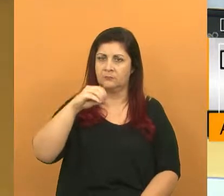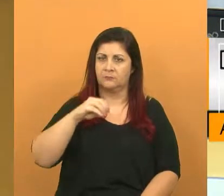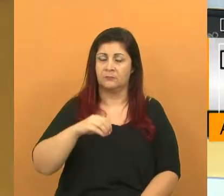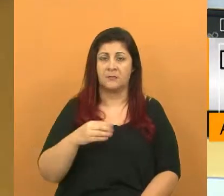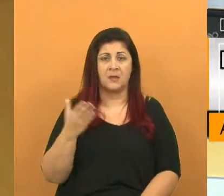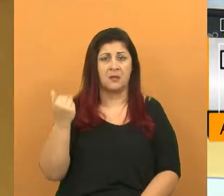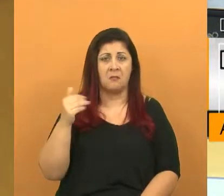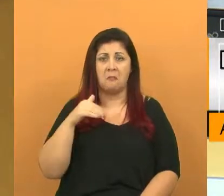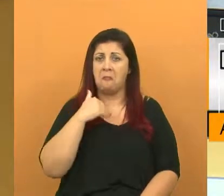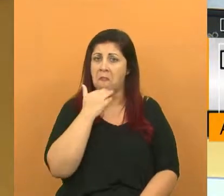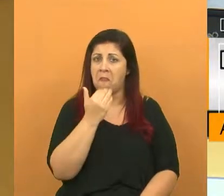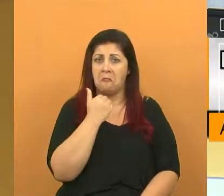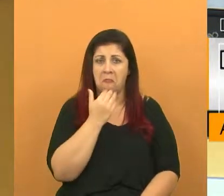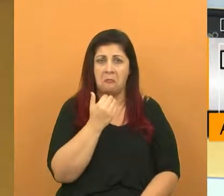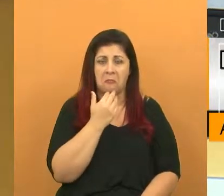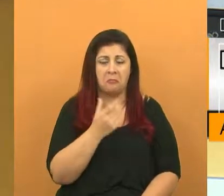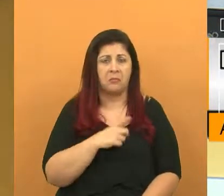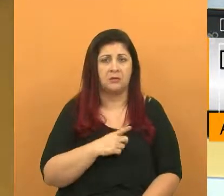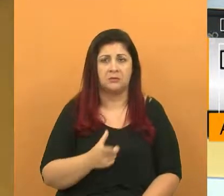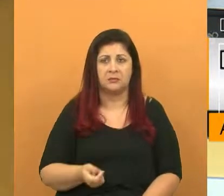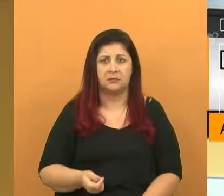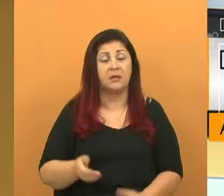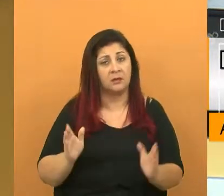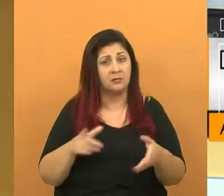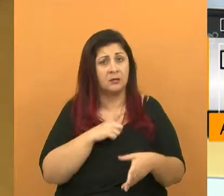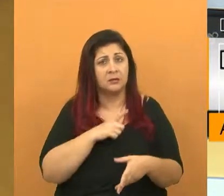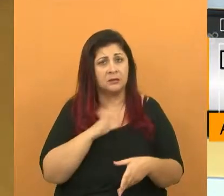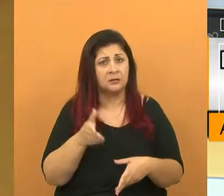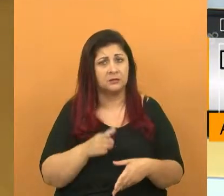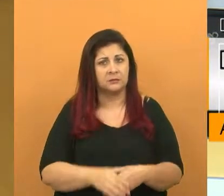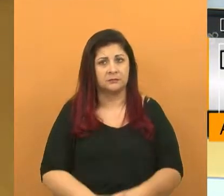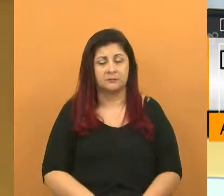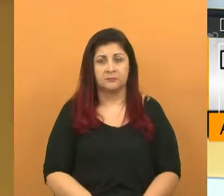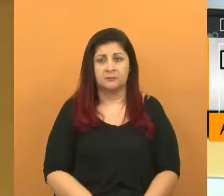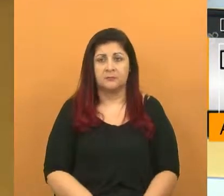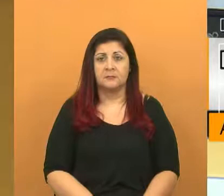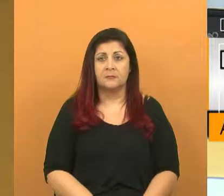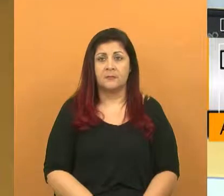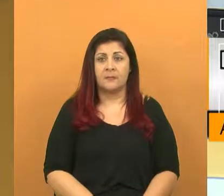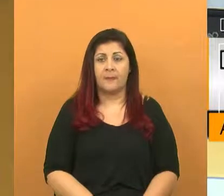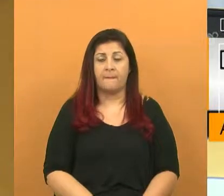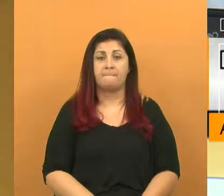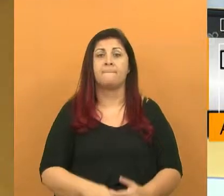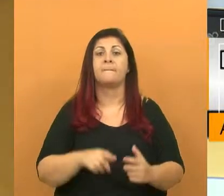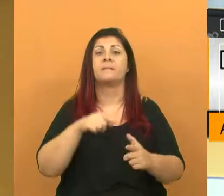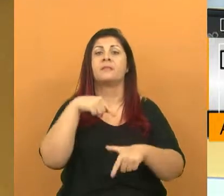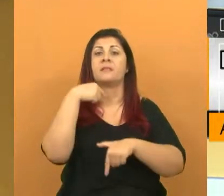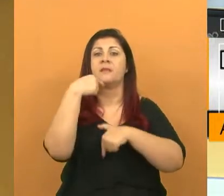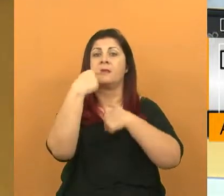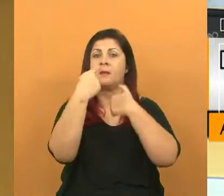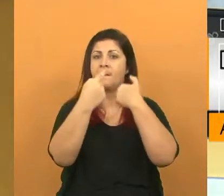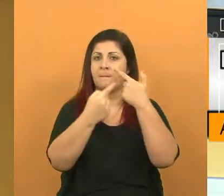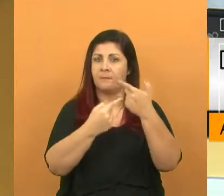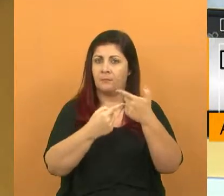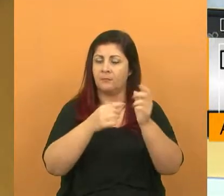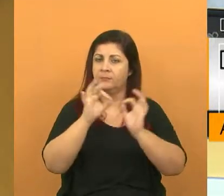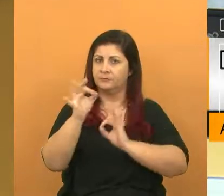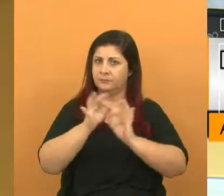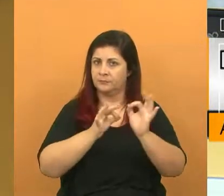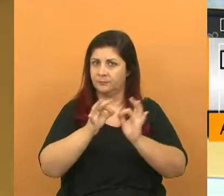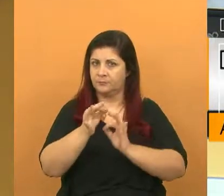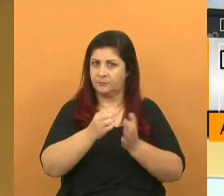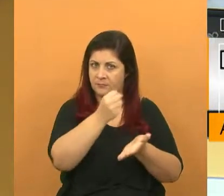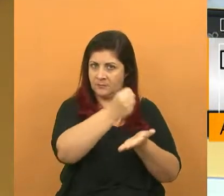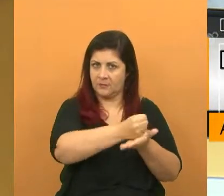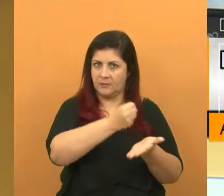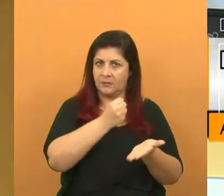isso aos moradores lagoa azul eles já têm esse termo agora regularizando perante o cartório que a última etapa da